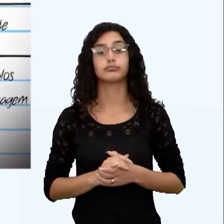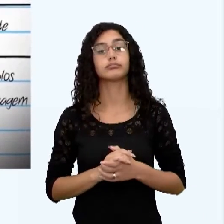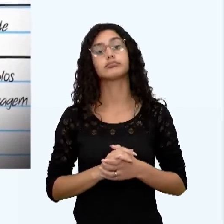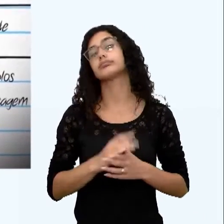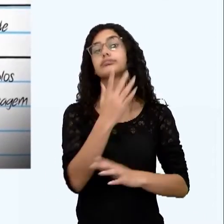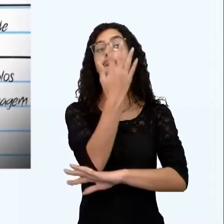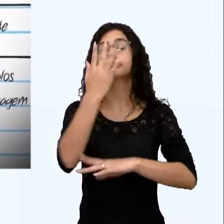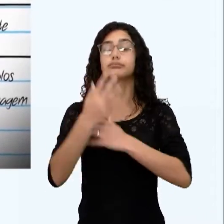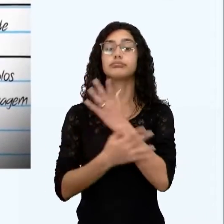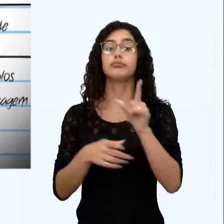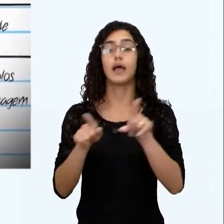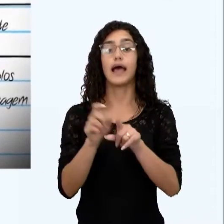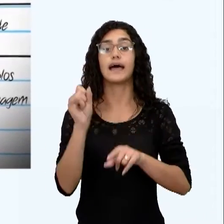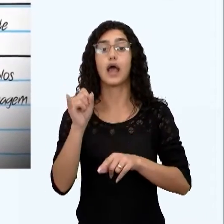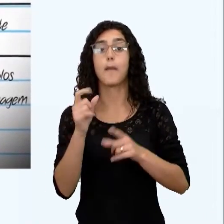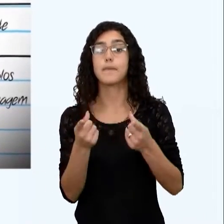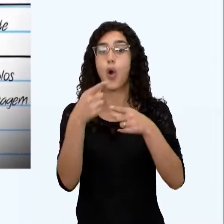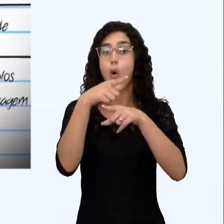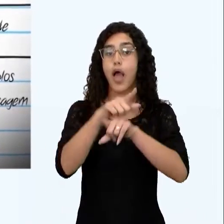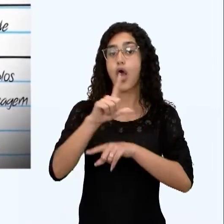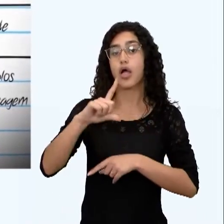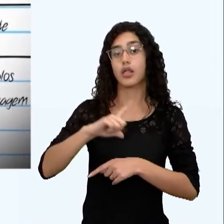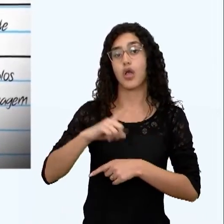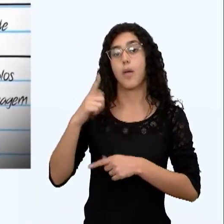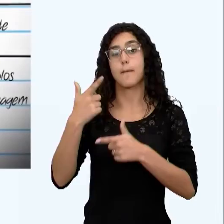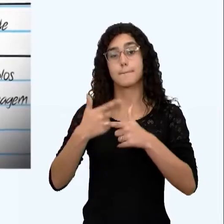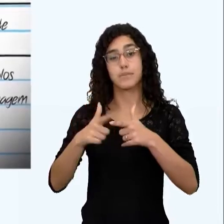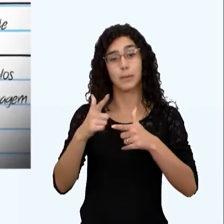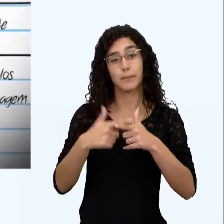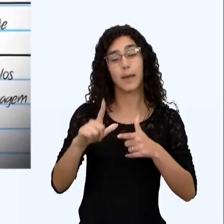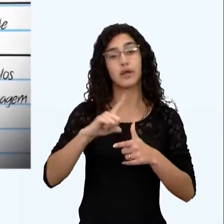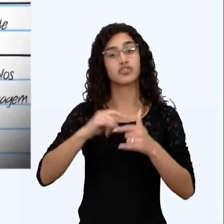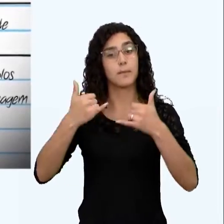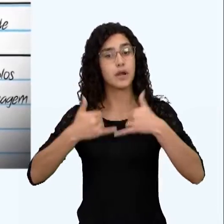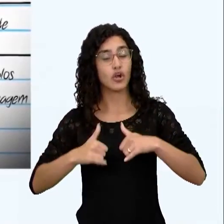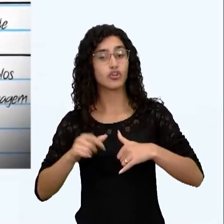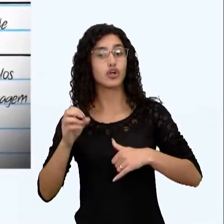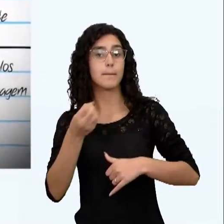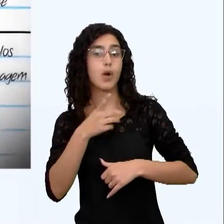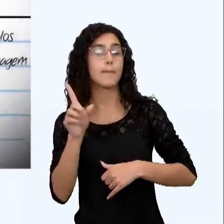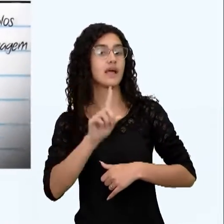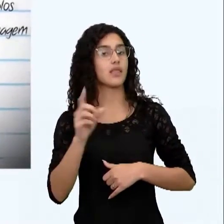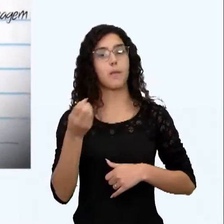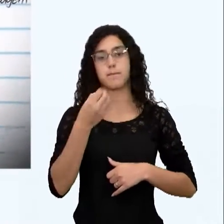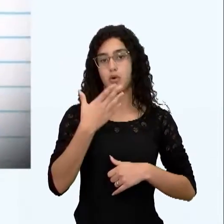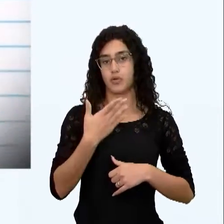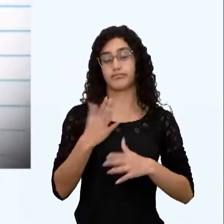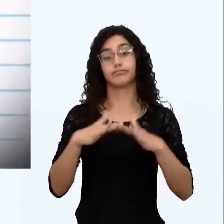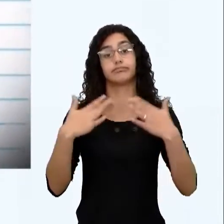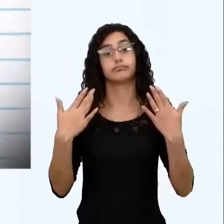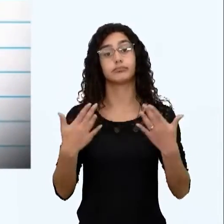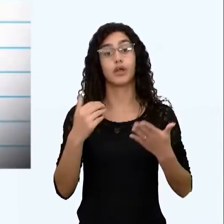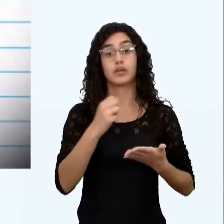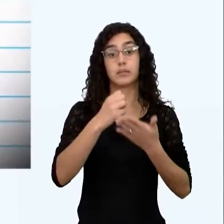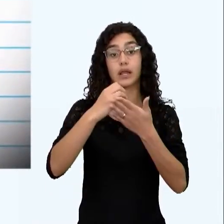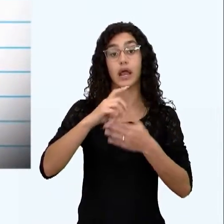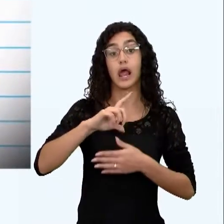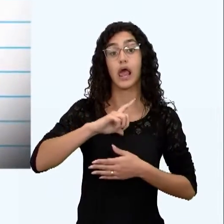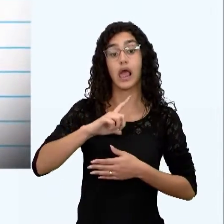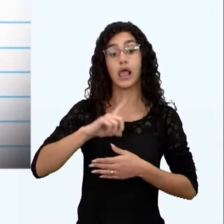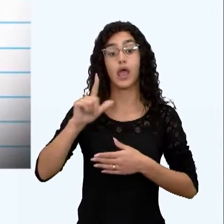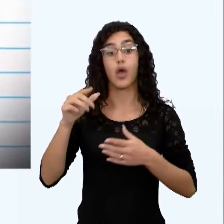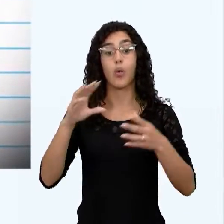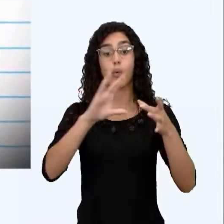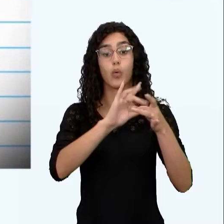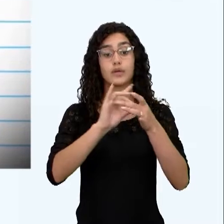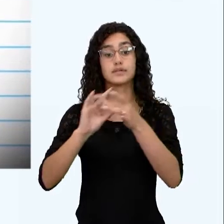meio ambiente. Caso contrário, corre-se o risco de se ter energia renovável, mas não sustentável. Afinal, a sustentabilidade é um conceito que